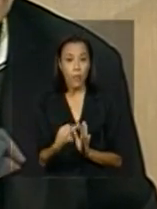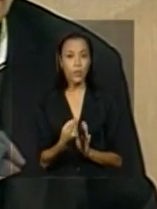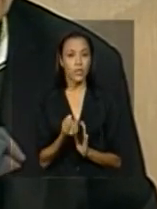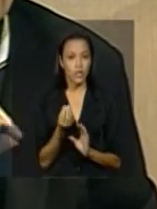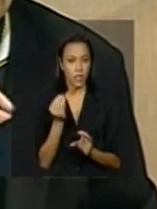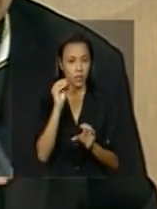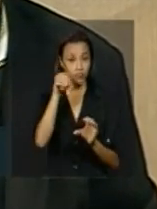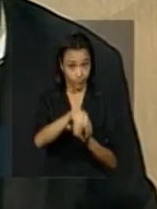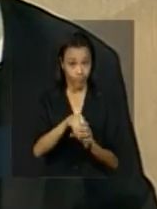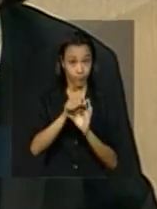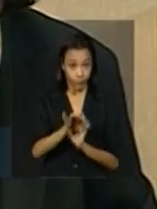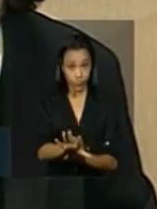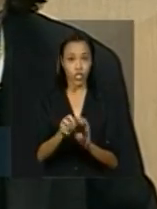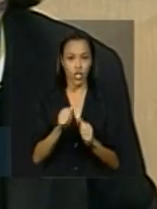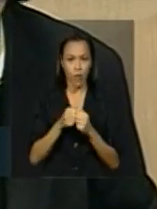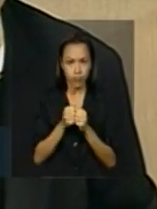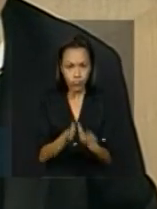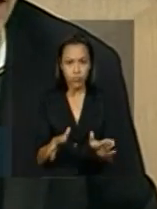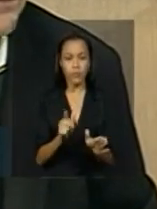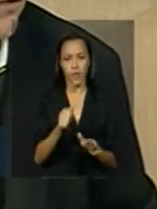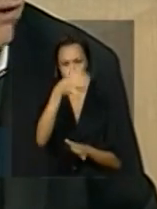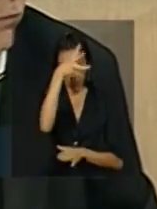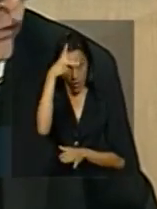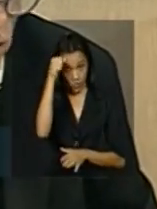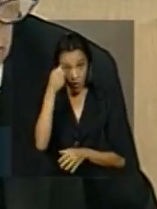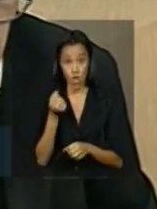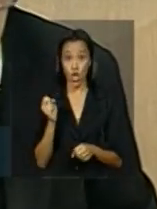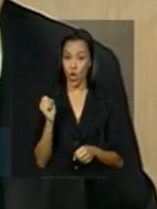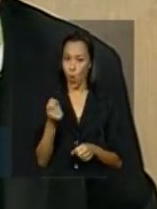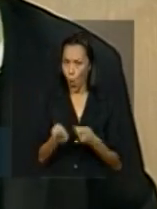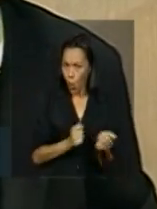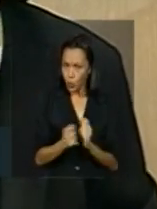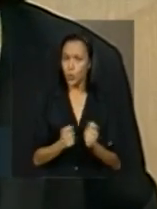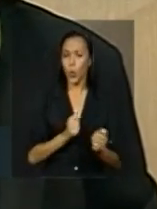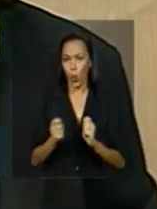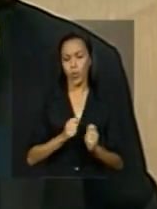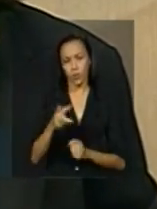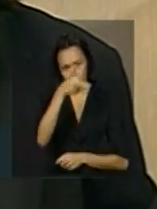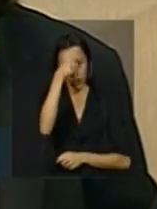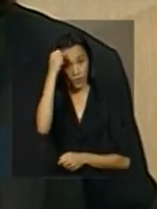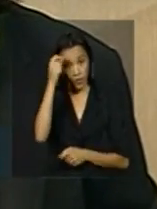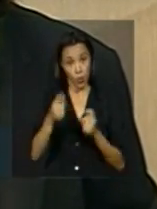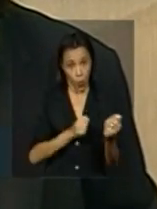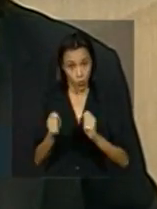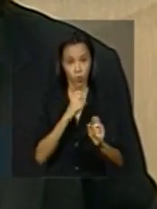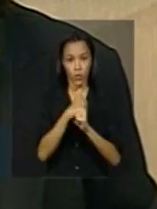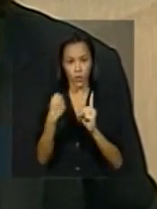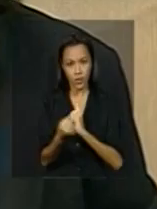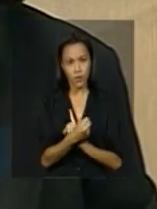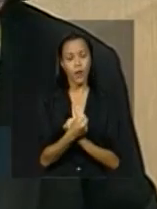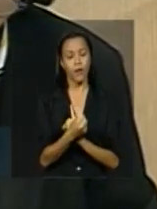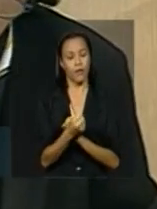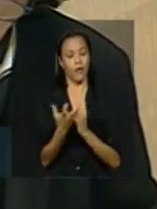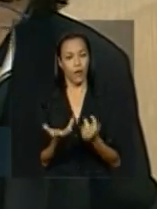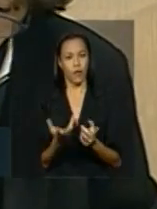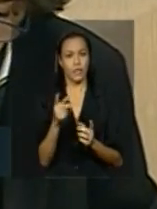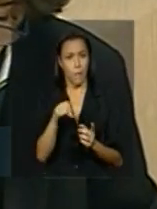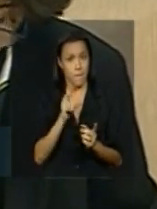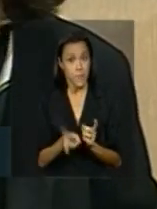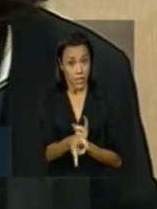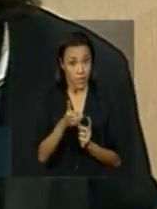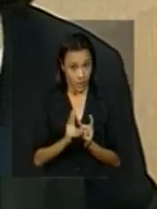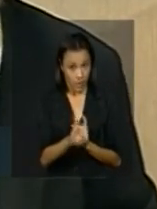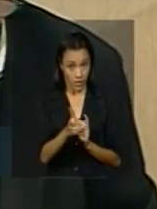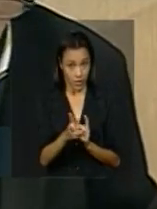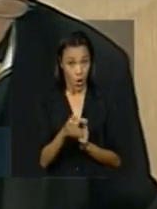na Amazônia e com o controle dos prefeitos com o controle social tá levando o quê a redução do desmatamento ele tem que fazer o